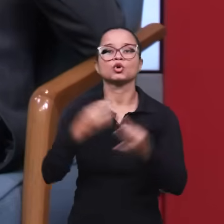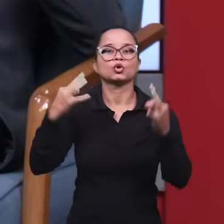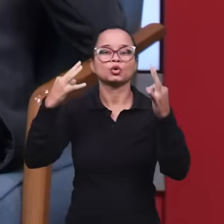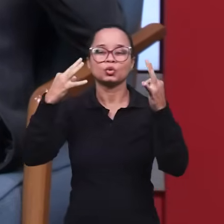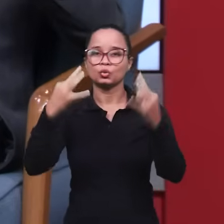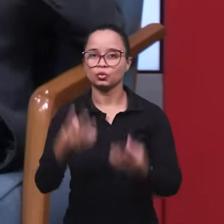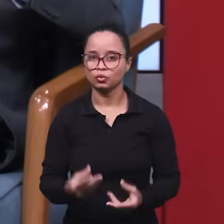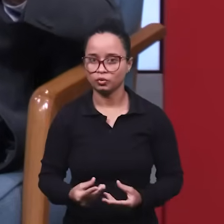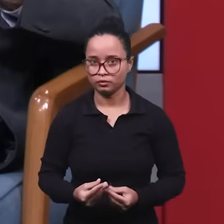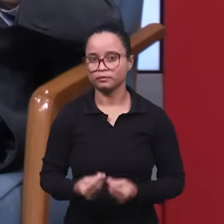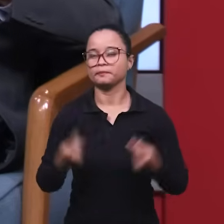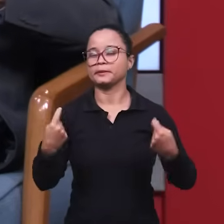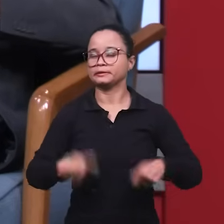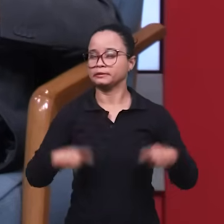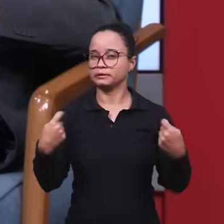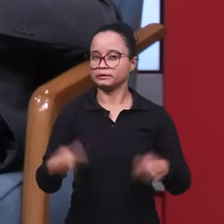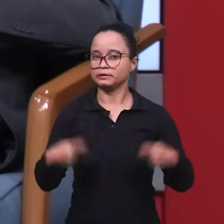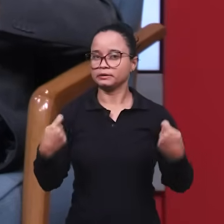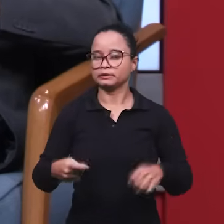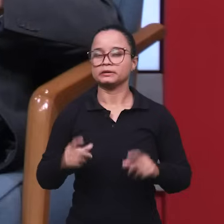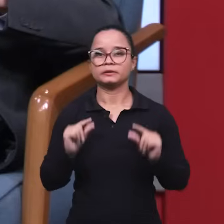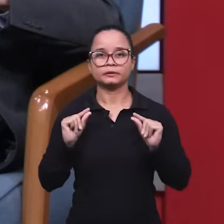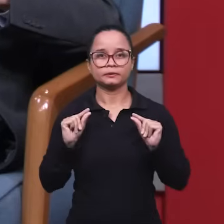eles todos devem ser